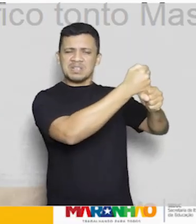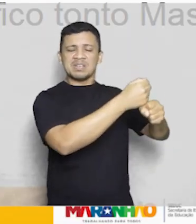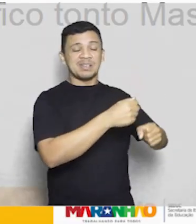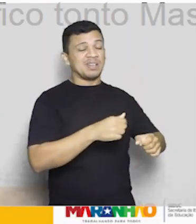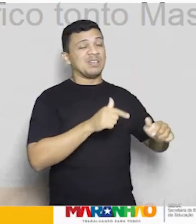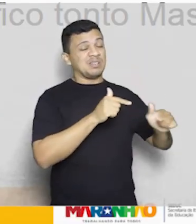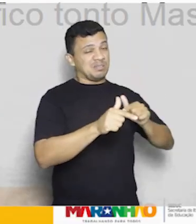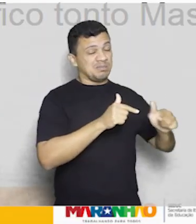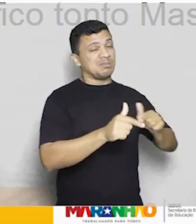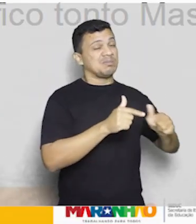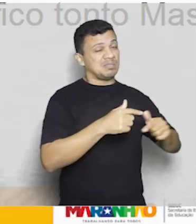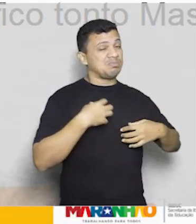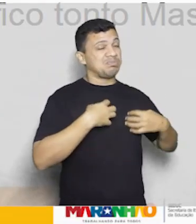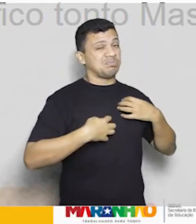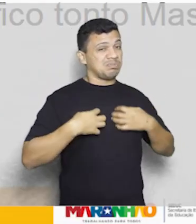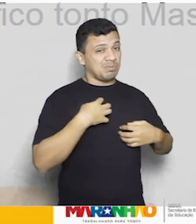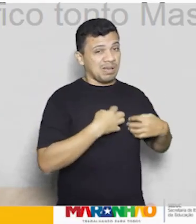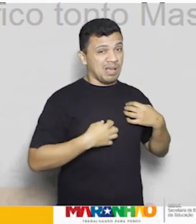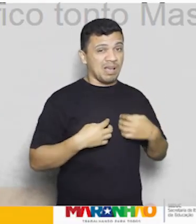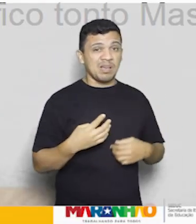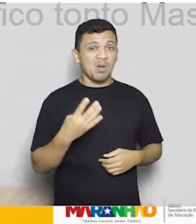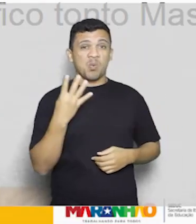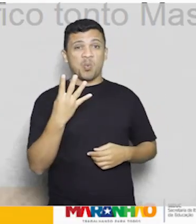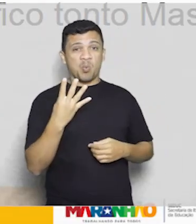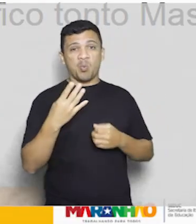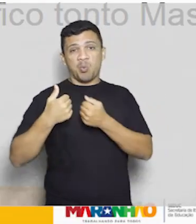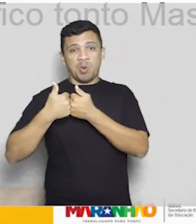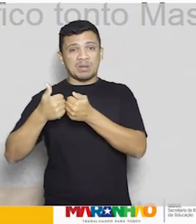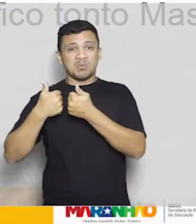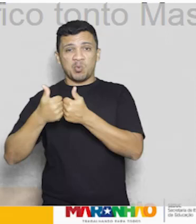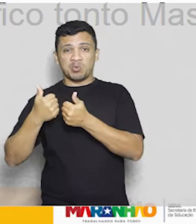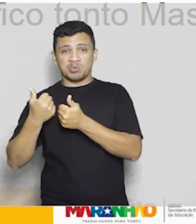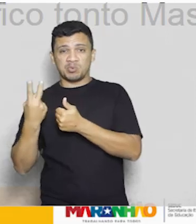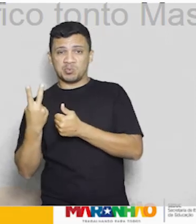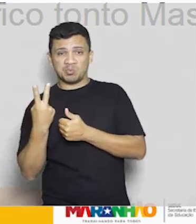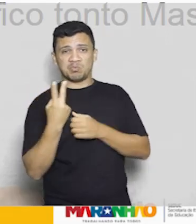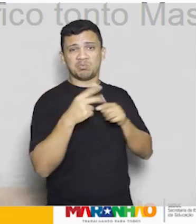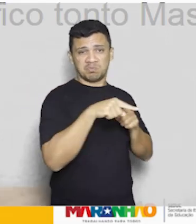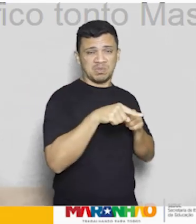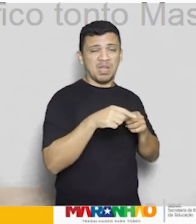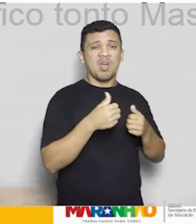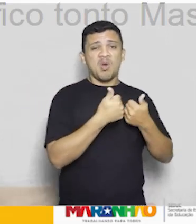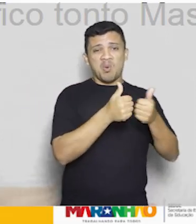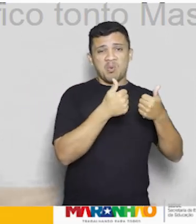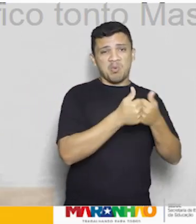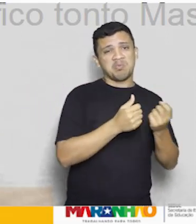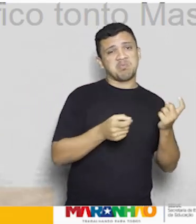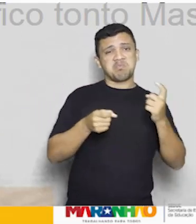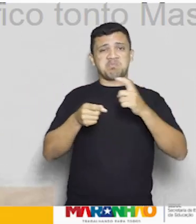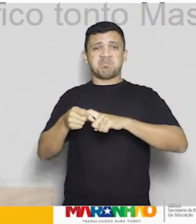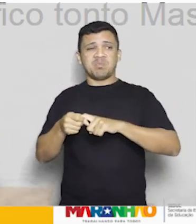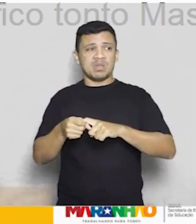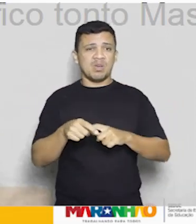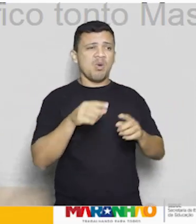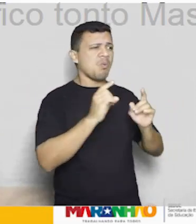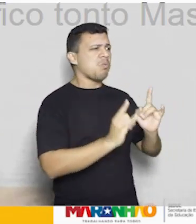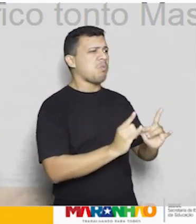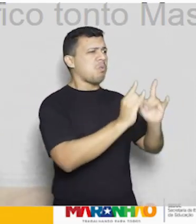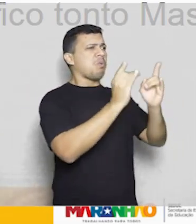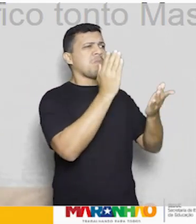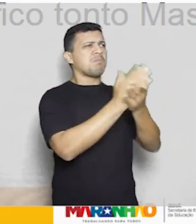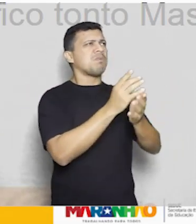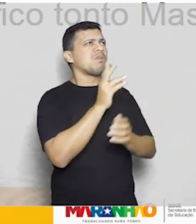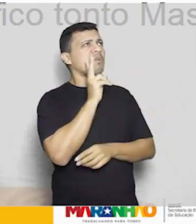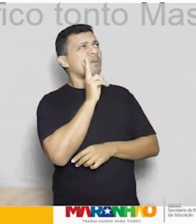de aflição. Eram 4 condução, 2 para ir, 2 para voltar. Hoje, depois dele pronto, olho